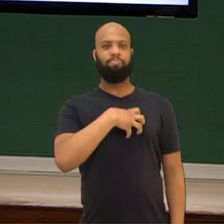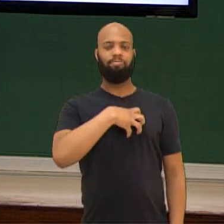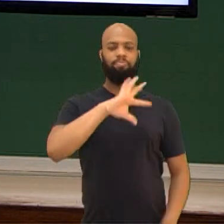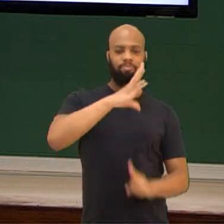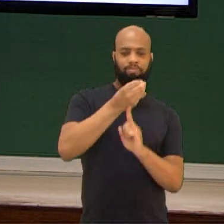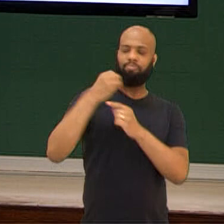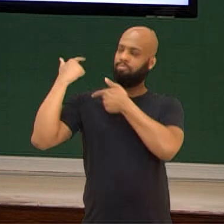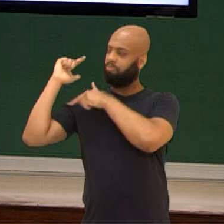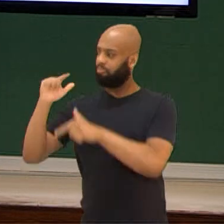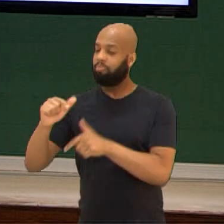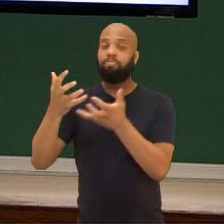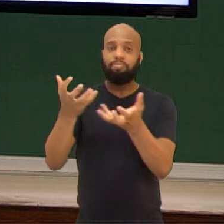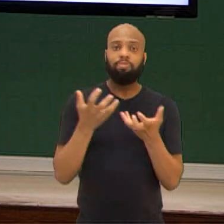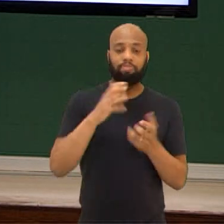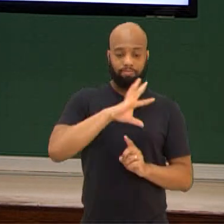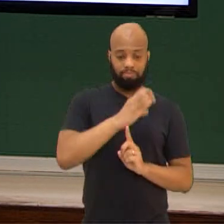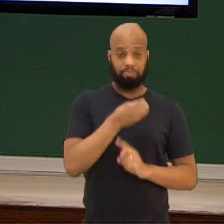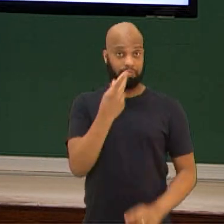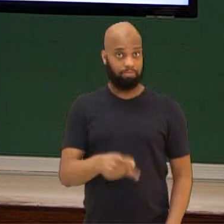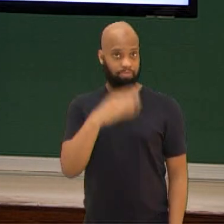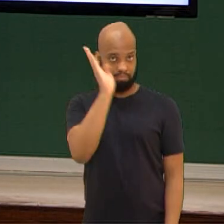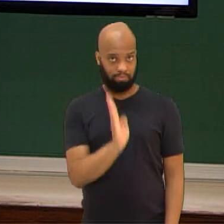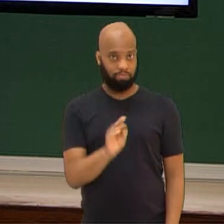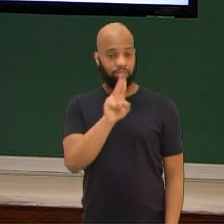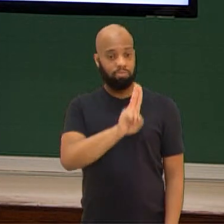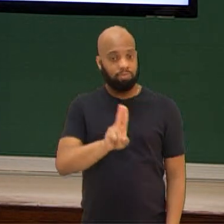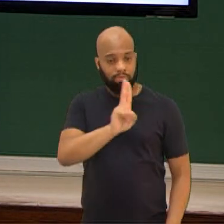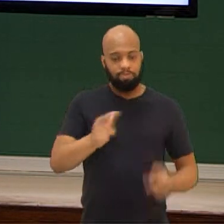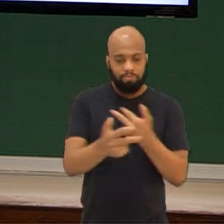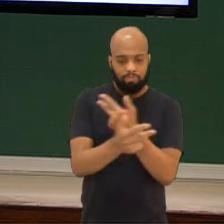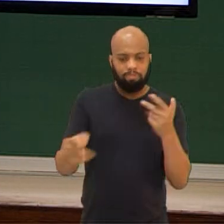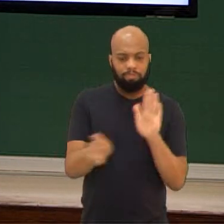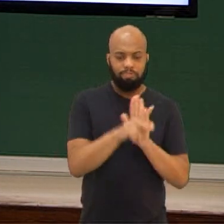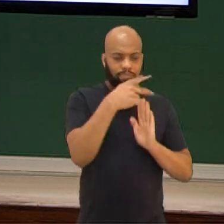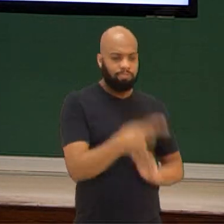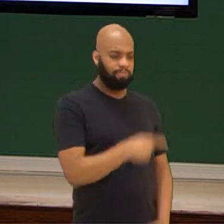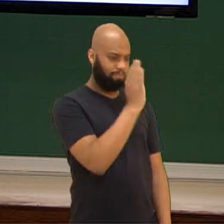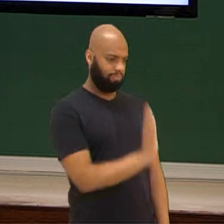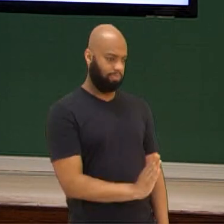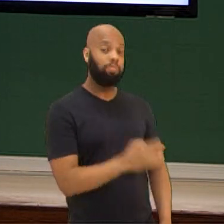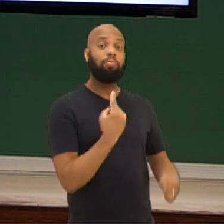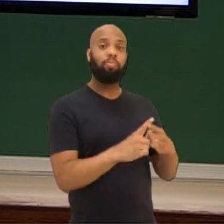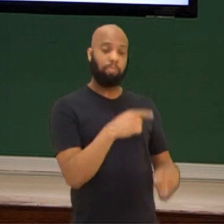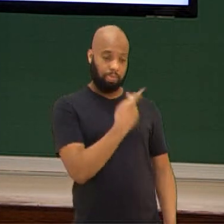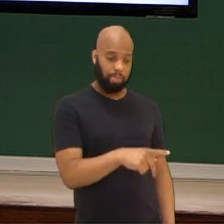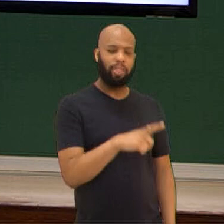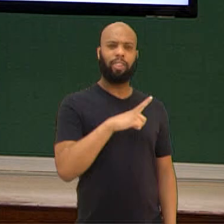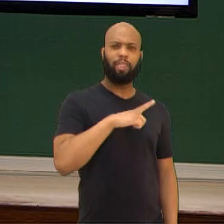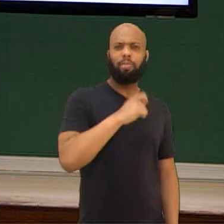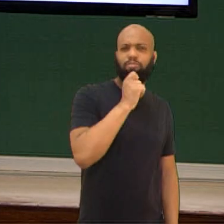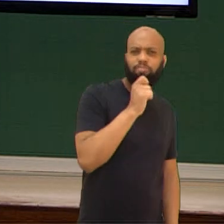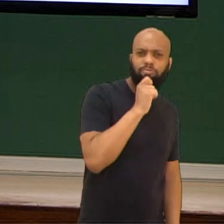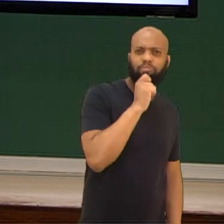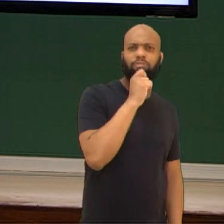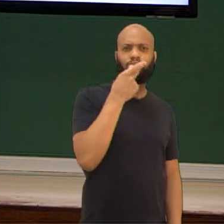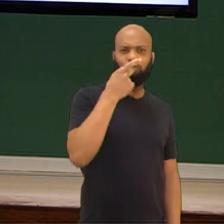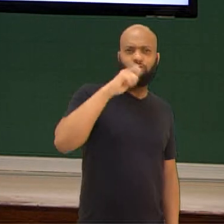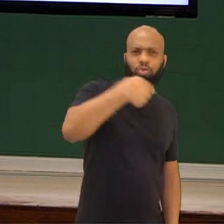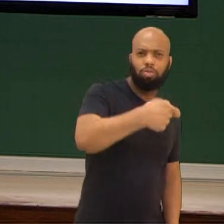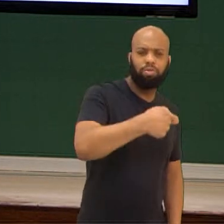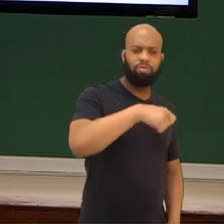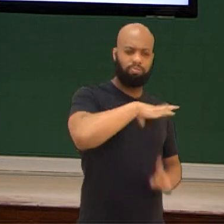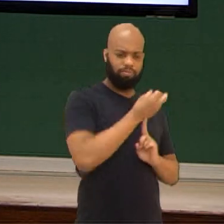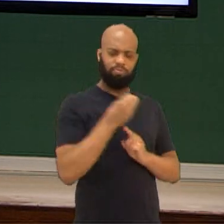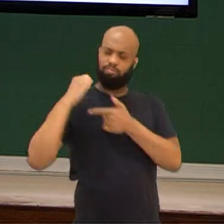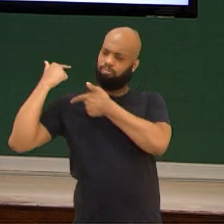arte brasileira mesmo, e usando temas brasileiros. Aqui no Brasil ainda estava muito forte a arte tradicional, a